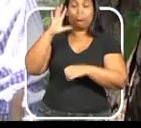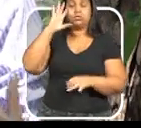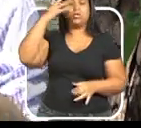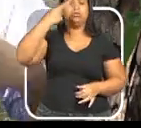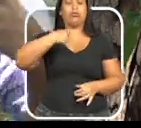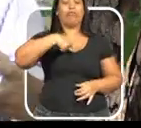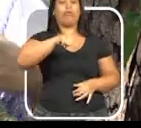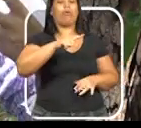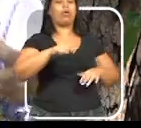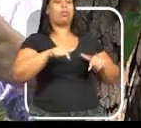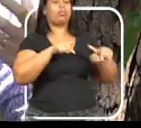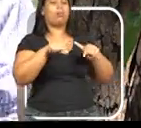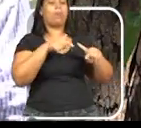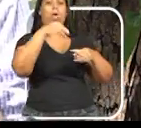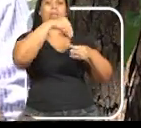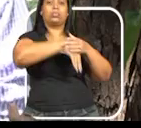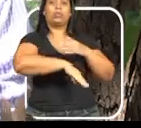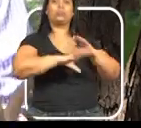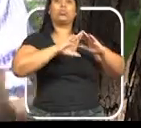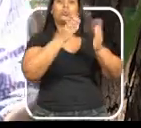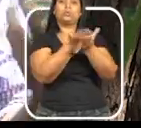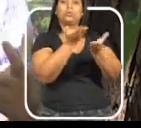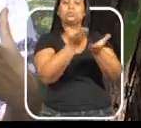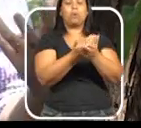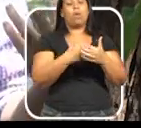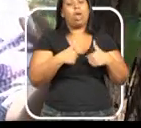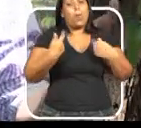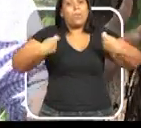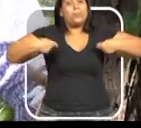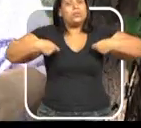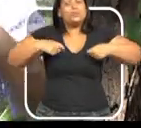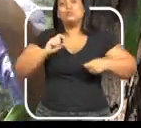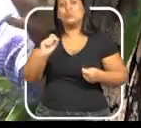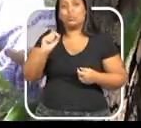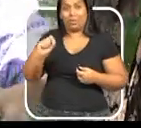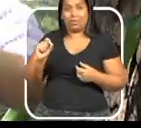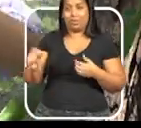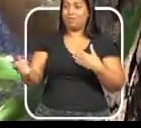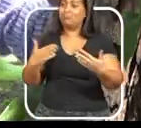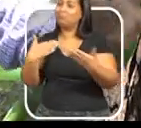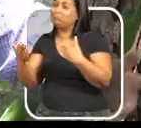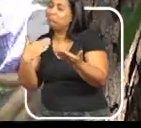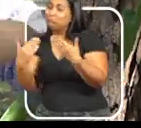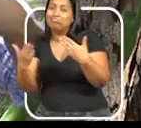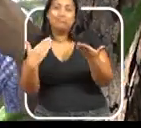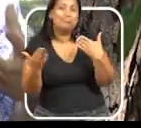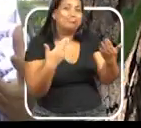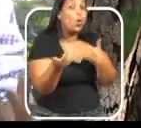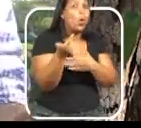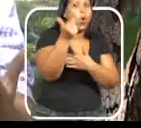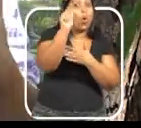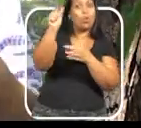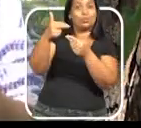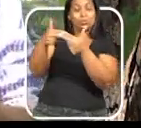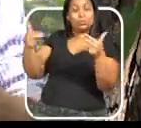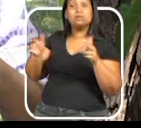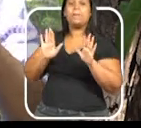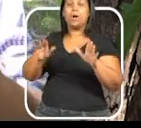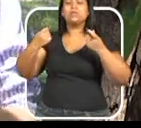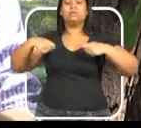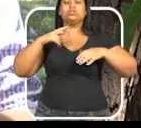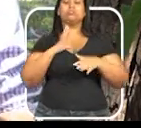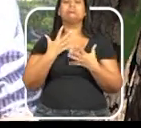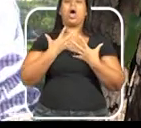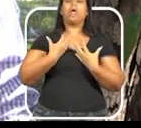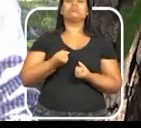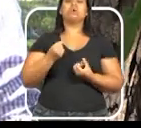decido estar nesse espaço, eu preciso, claro, em diálogo com outras questões, mas eu preciso